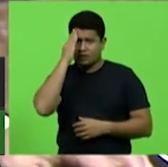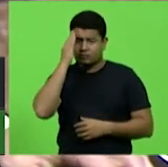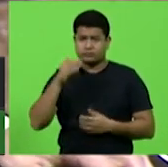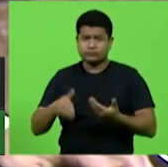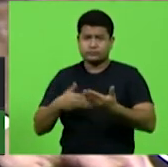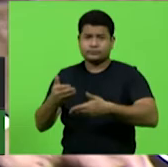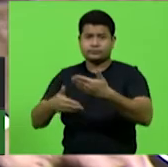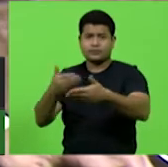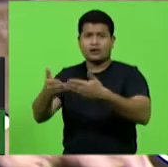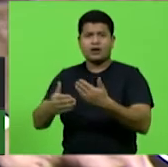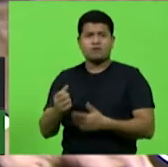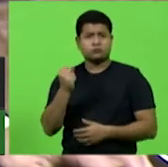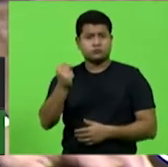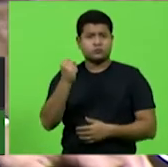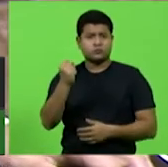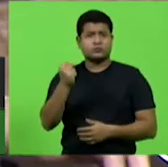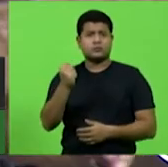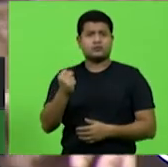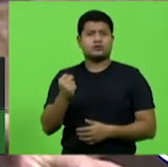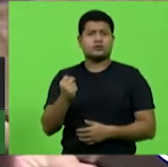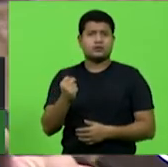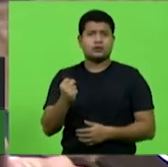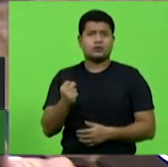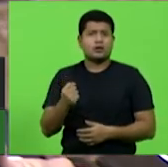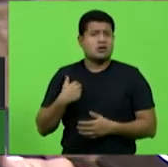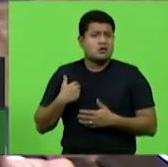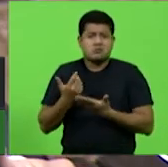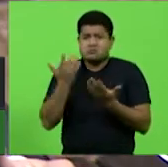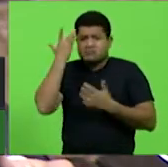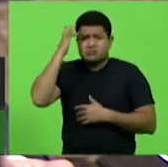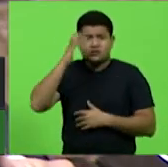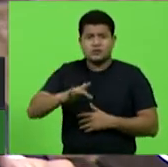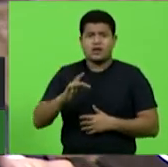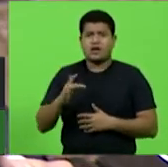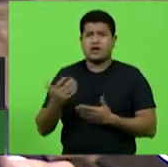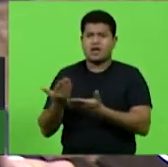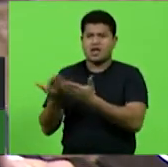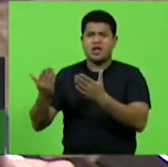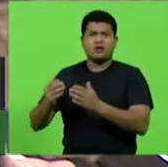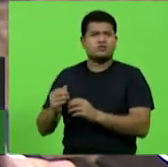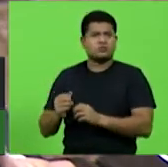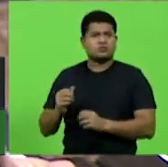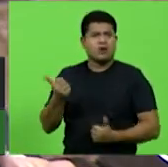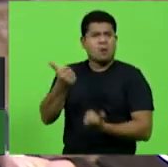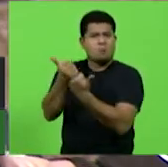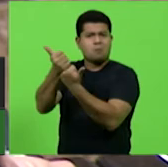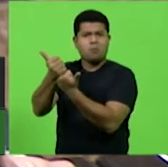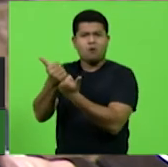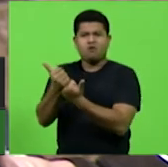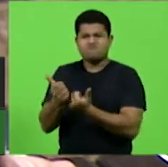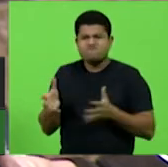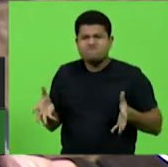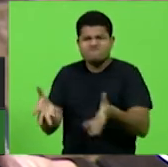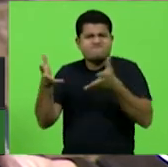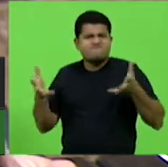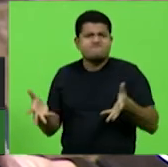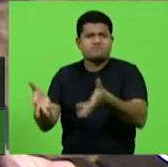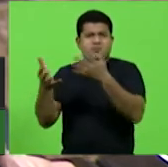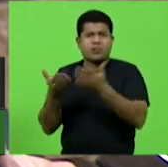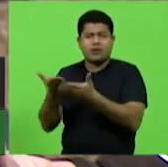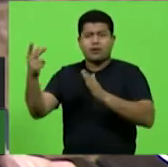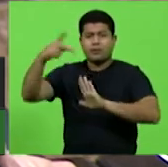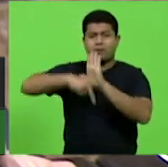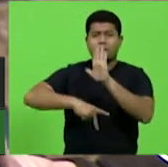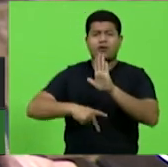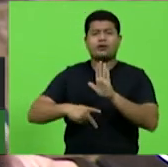com muita força? E sabe-se lá de onde vêm essas forças ocultas que impulsionam esses